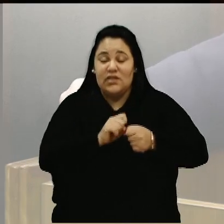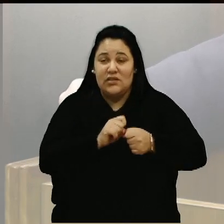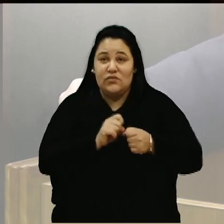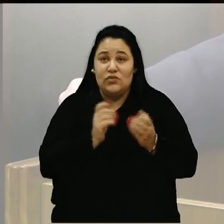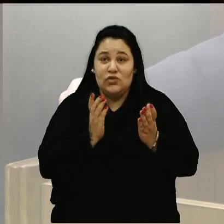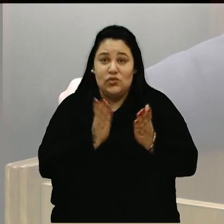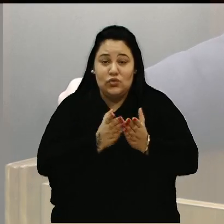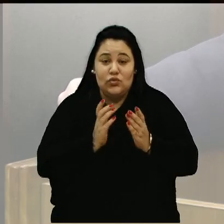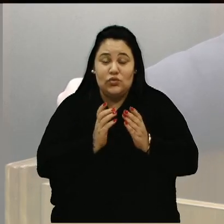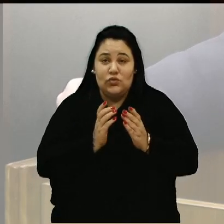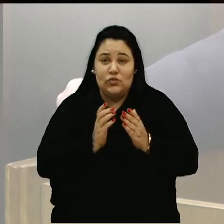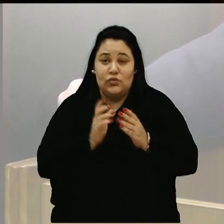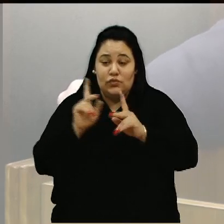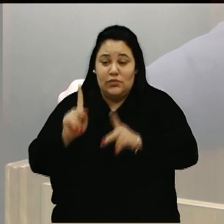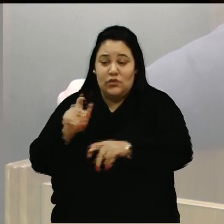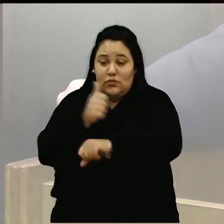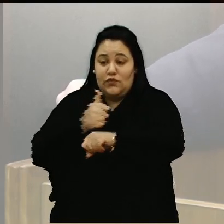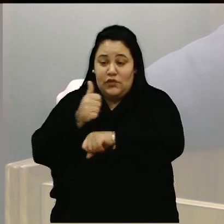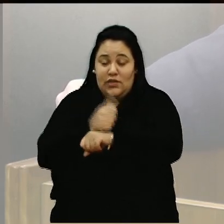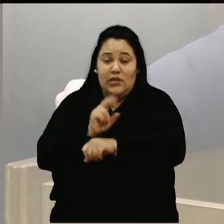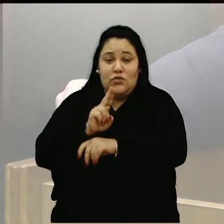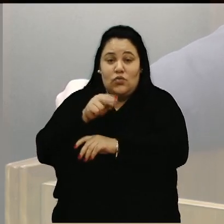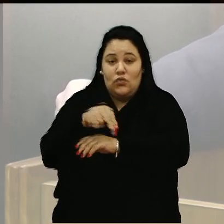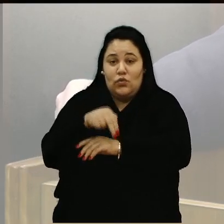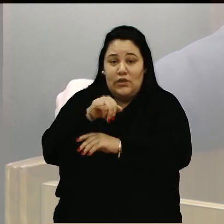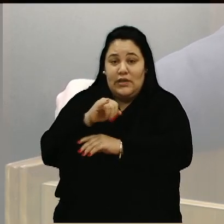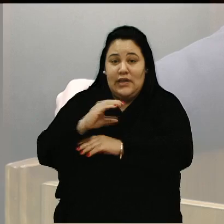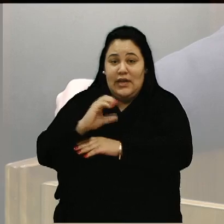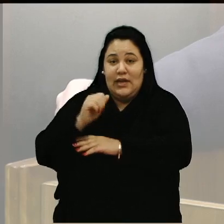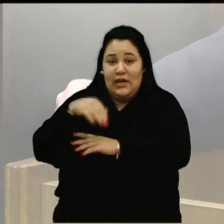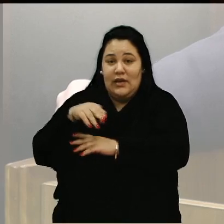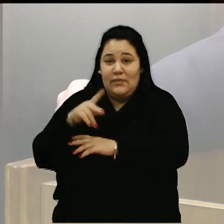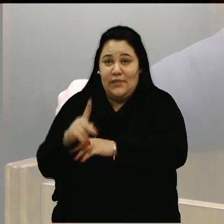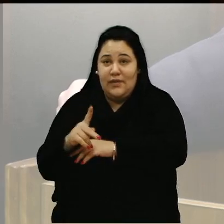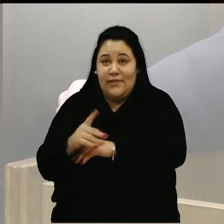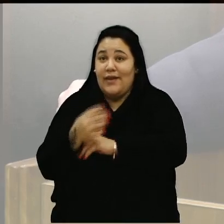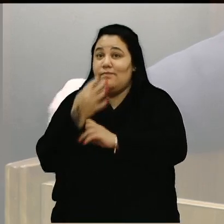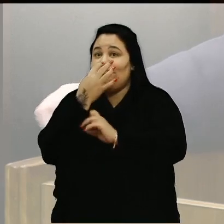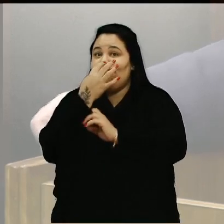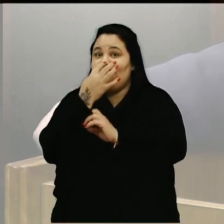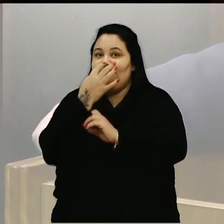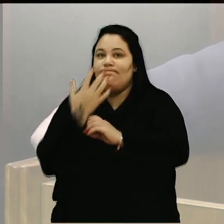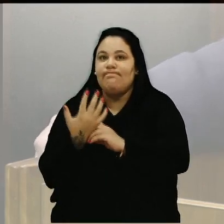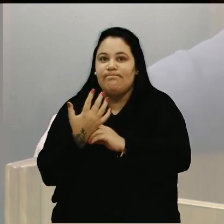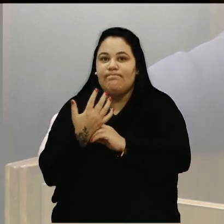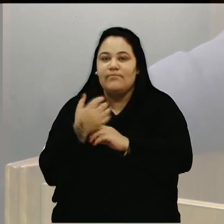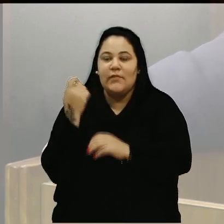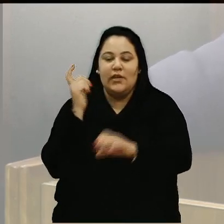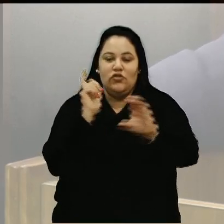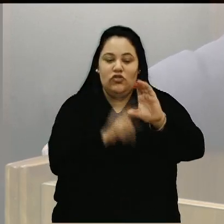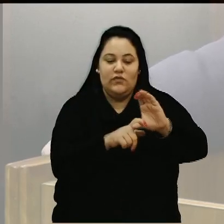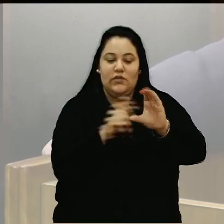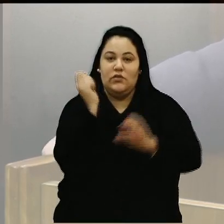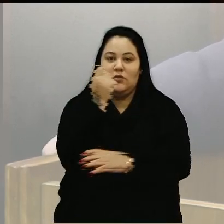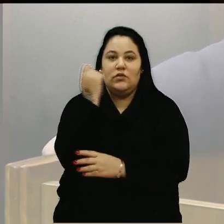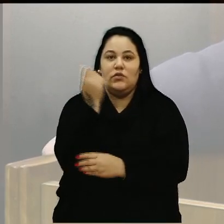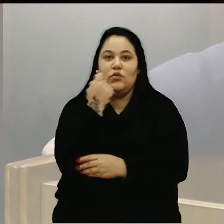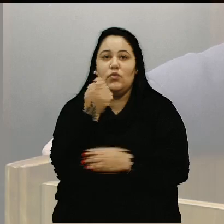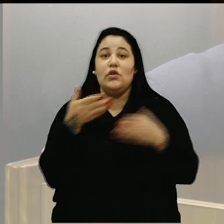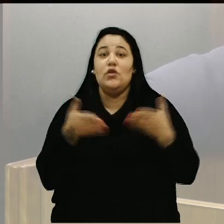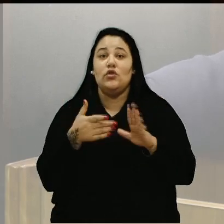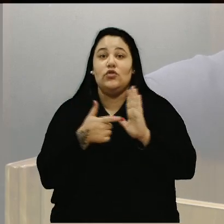por peritos da Unicamp, onde, pasmem, a dívida do Rio Grande do Sul, que hoje aparece como